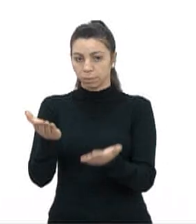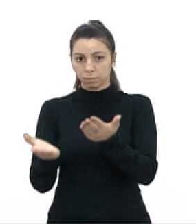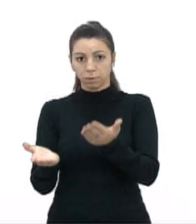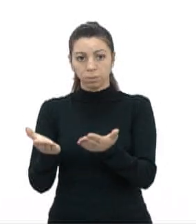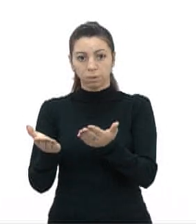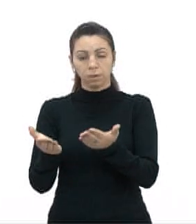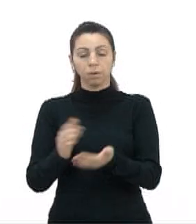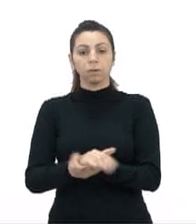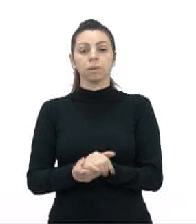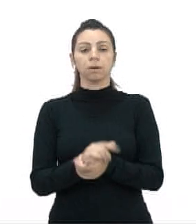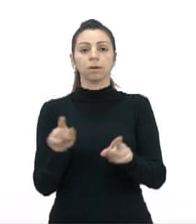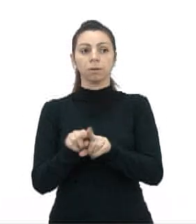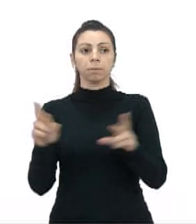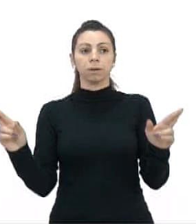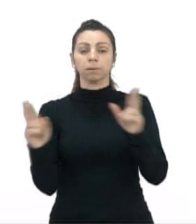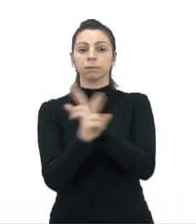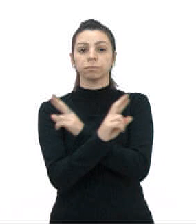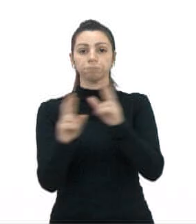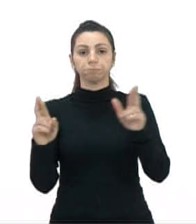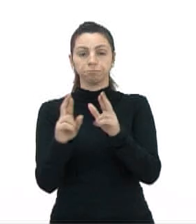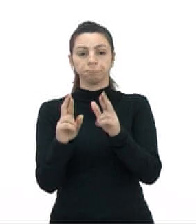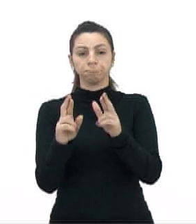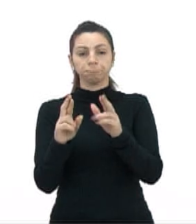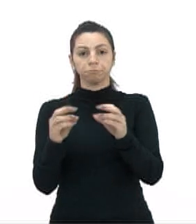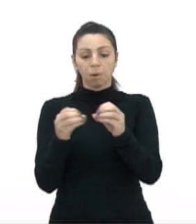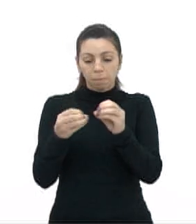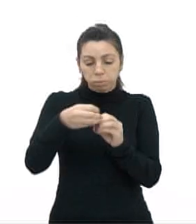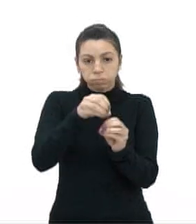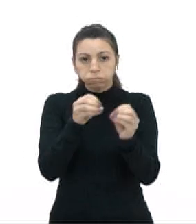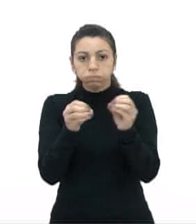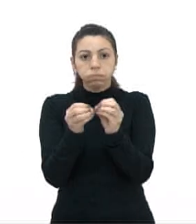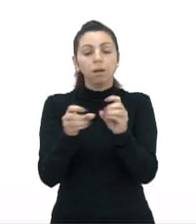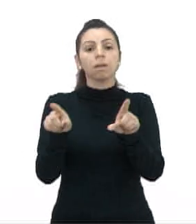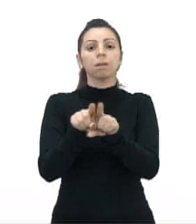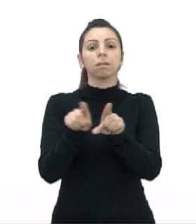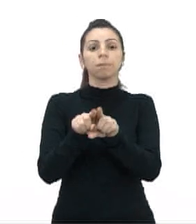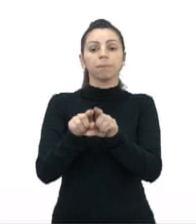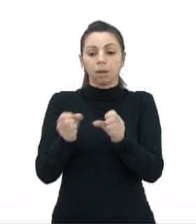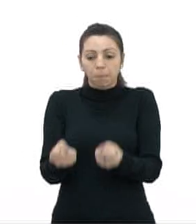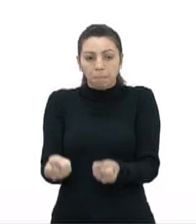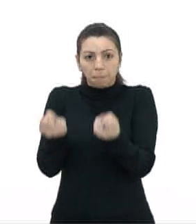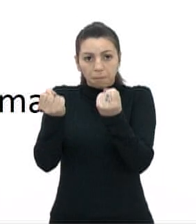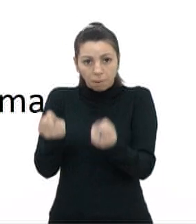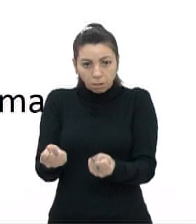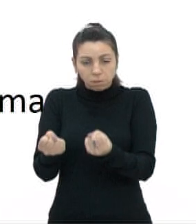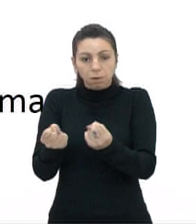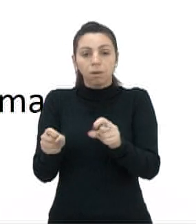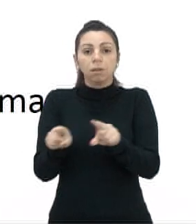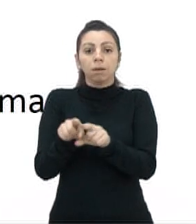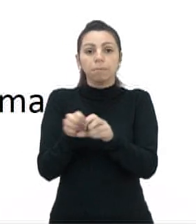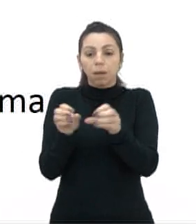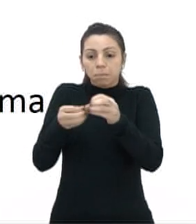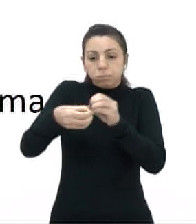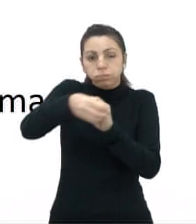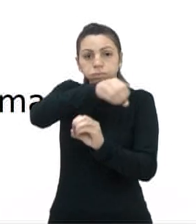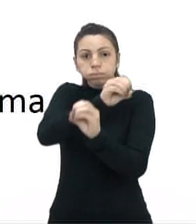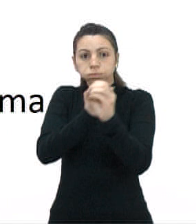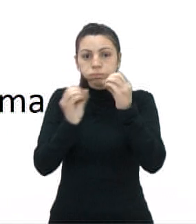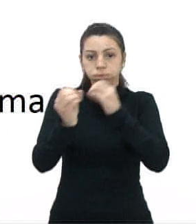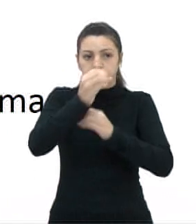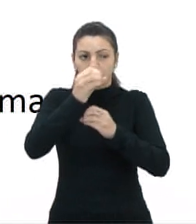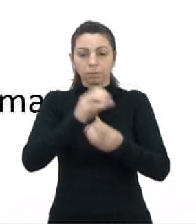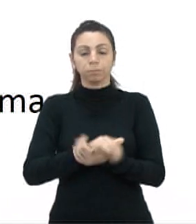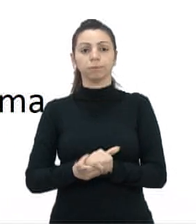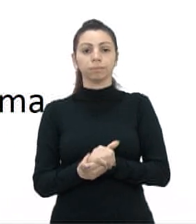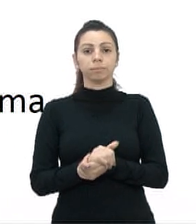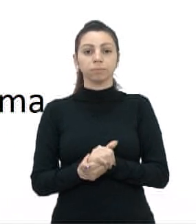a quantidade de matéria e relacionar a quantidade de matéria com a massa e a quantidade de moléculas. Então, para começar, vamos falar